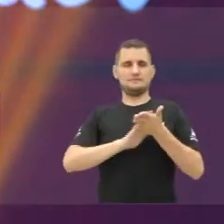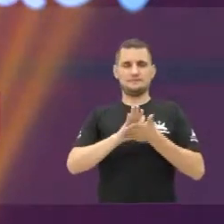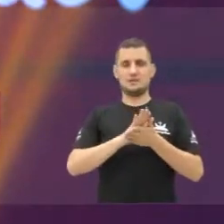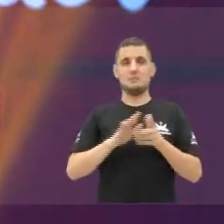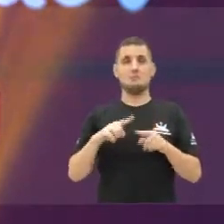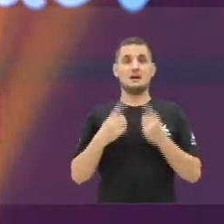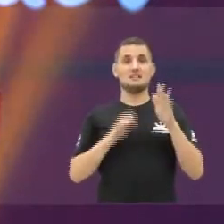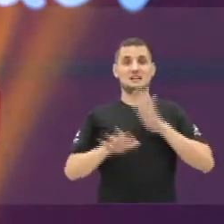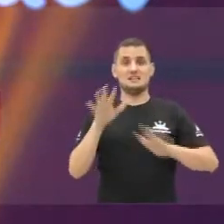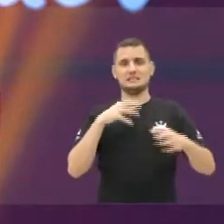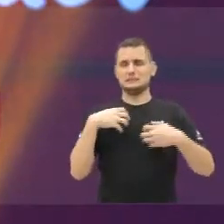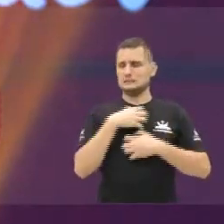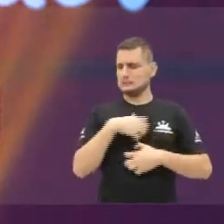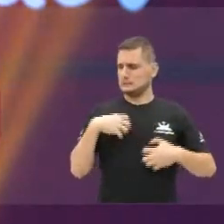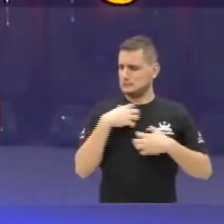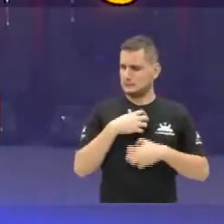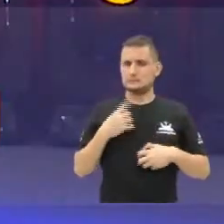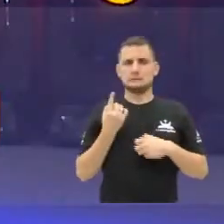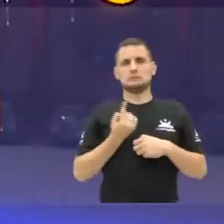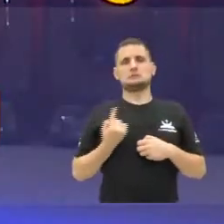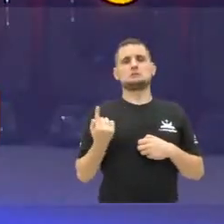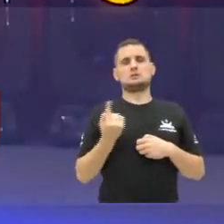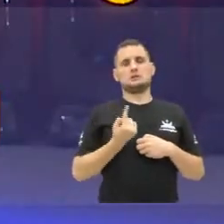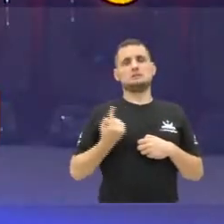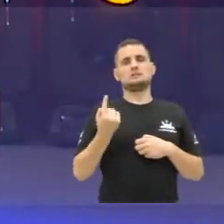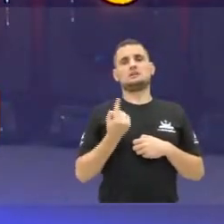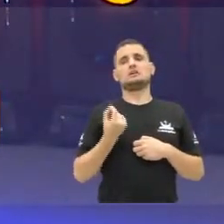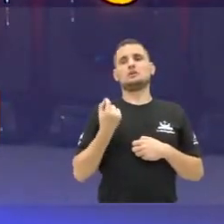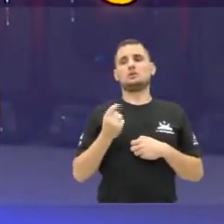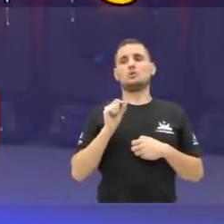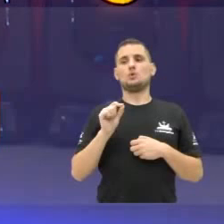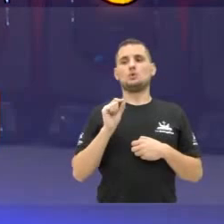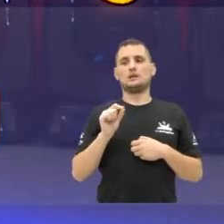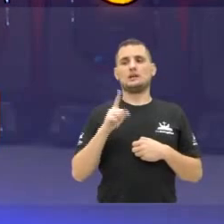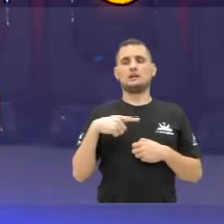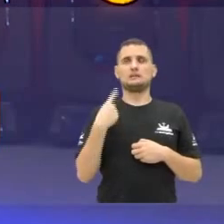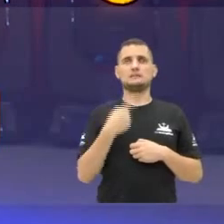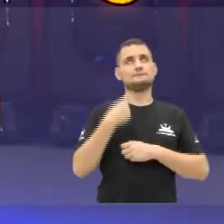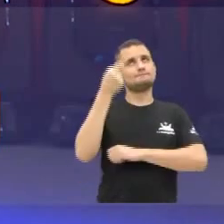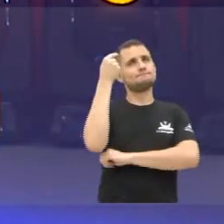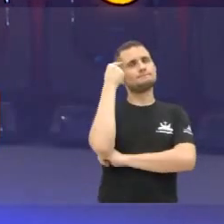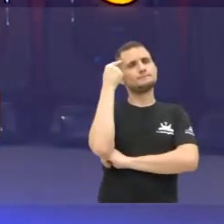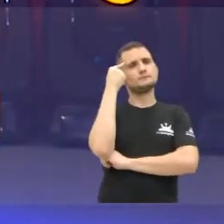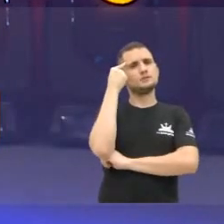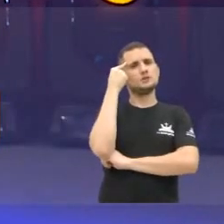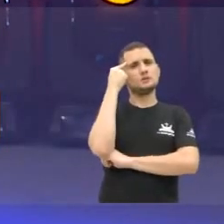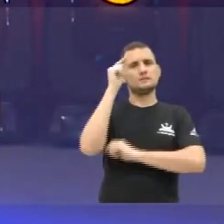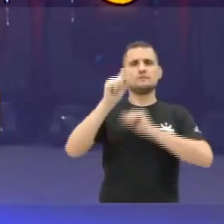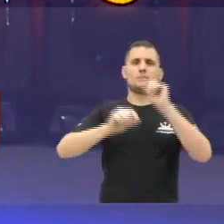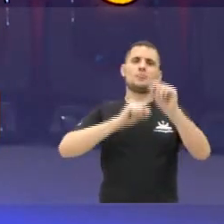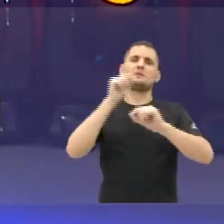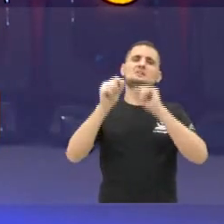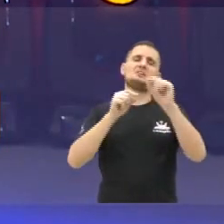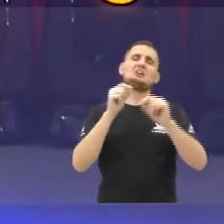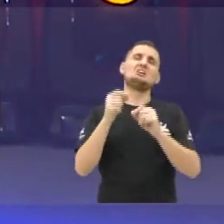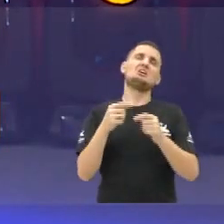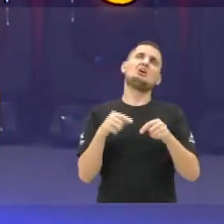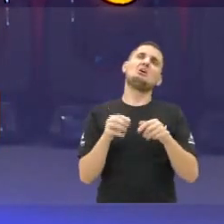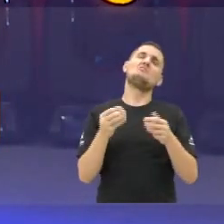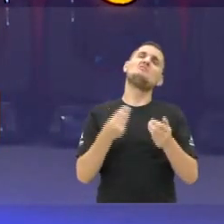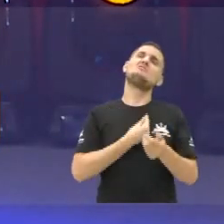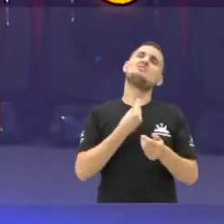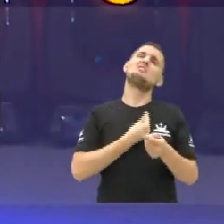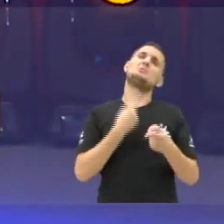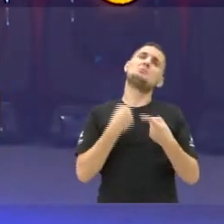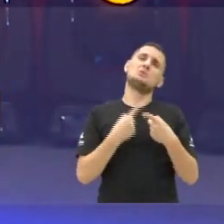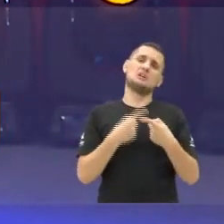desespero, a solidão, pode levar a gente a pensar assim: o que, que adianta eu viver? Oh meu Deus, me